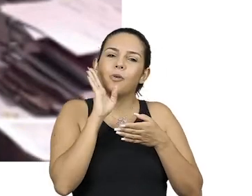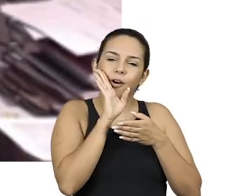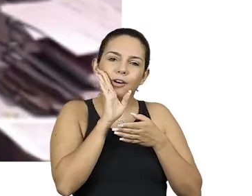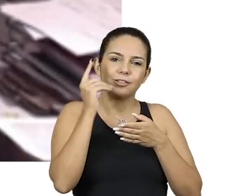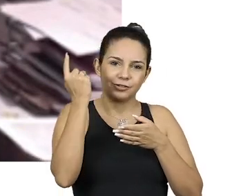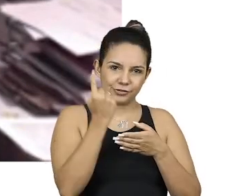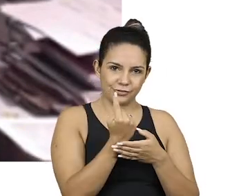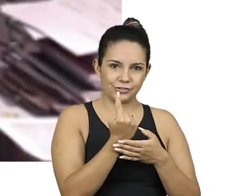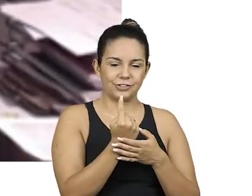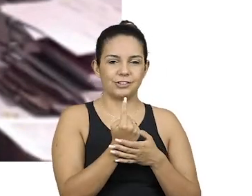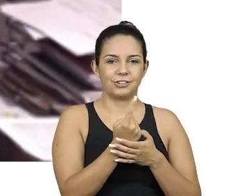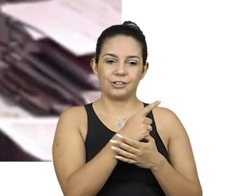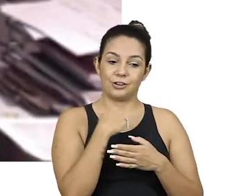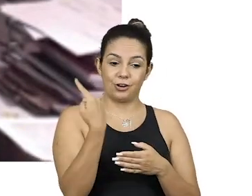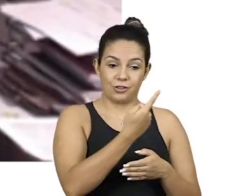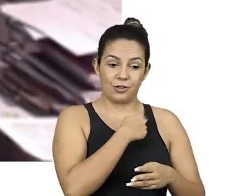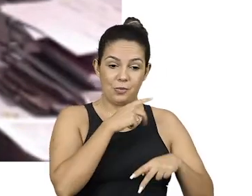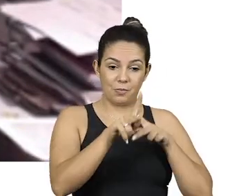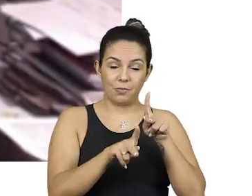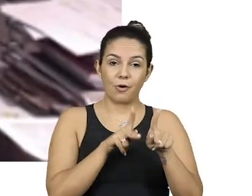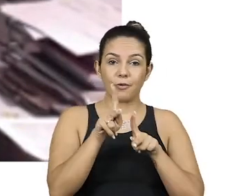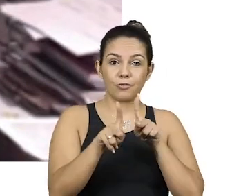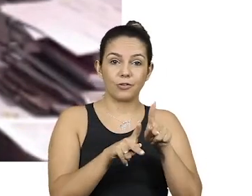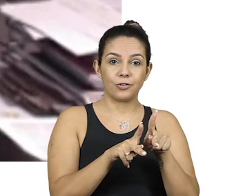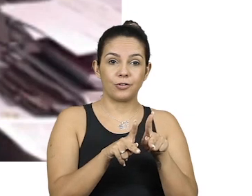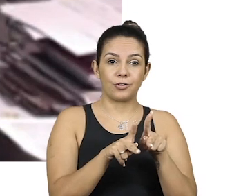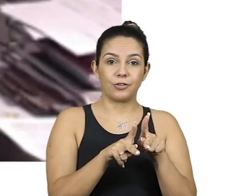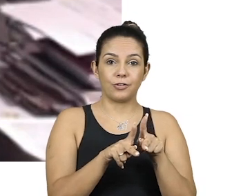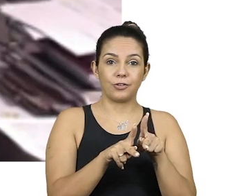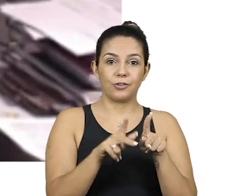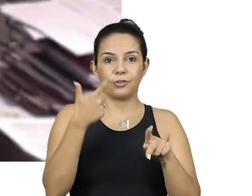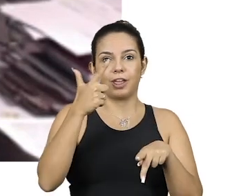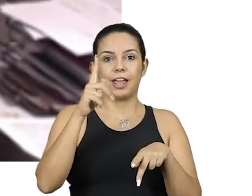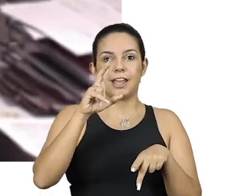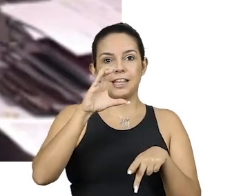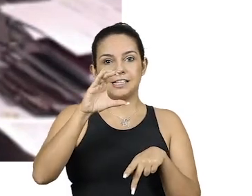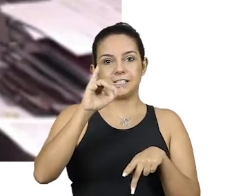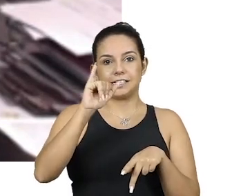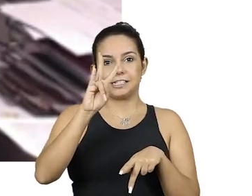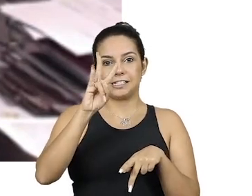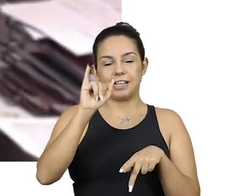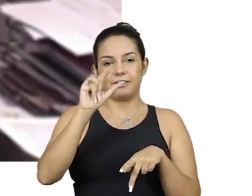e os subjugados eram incivilizados.